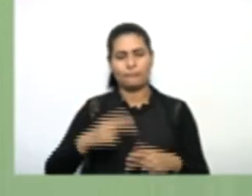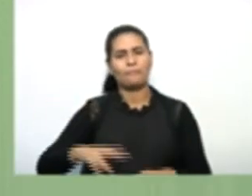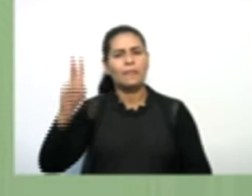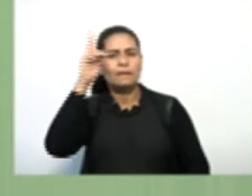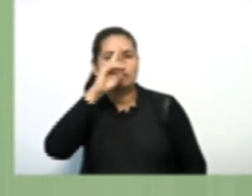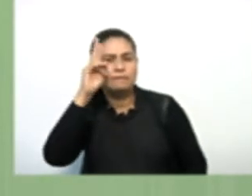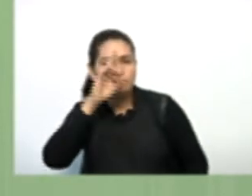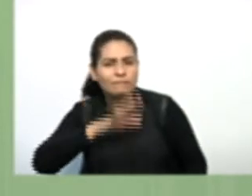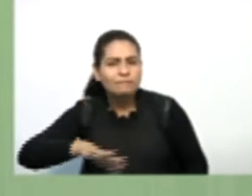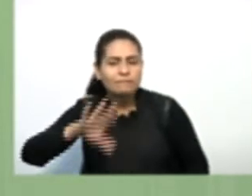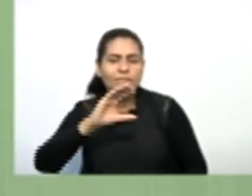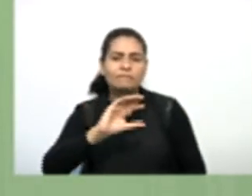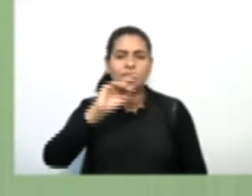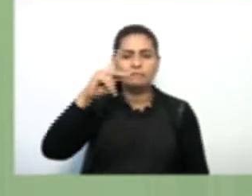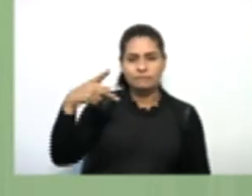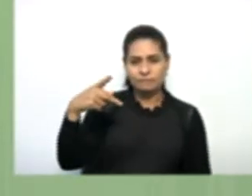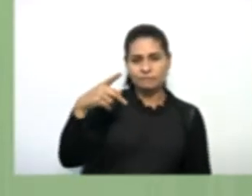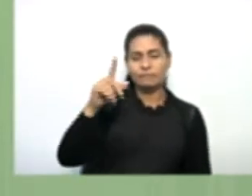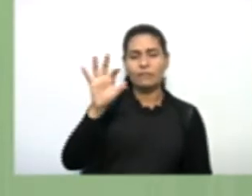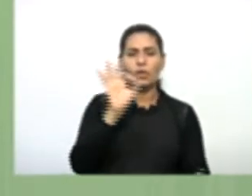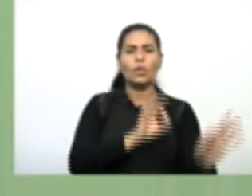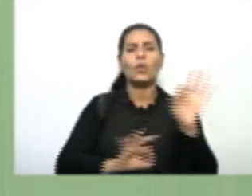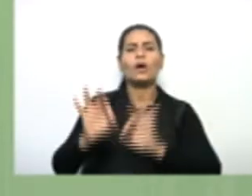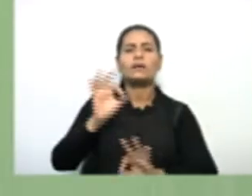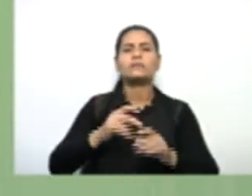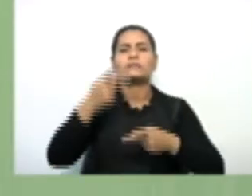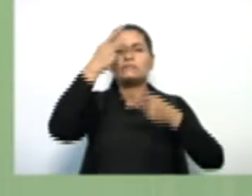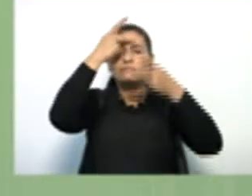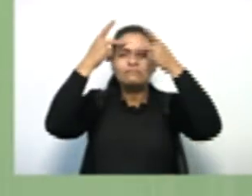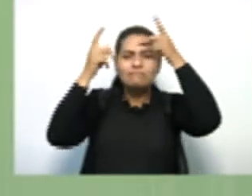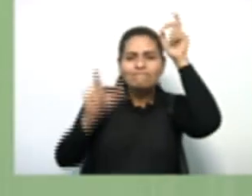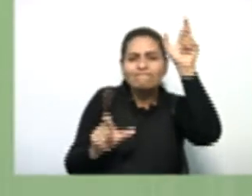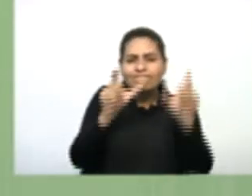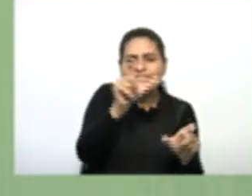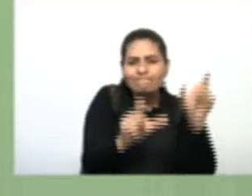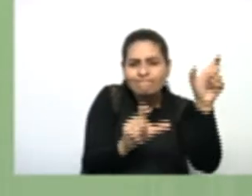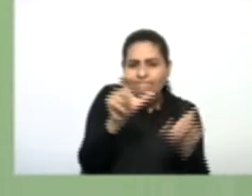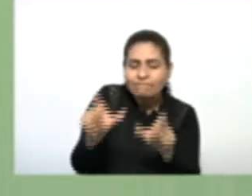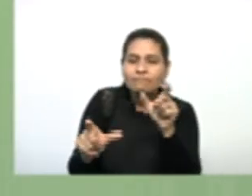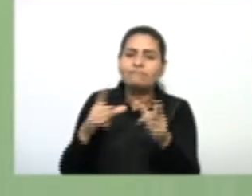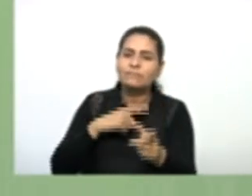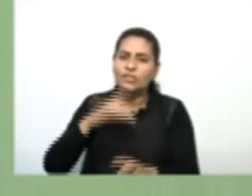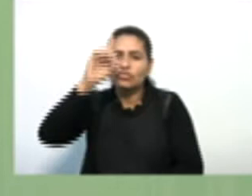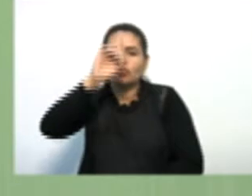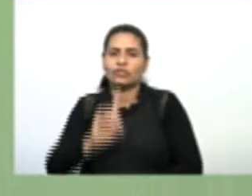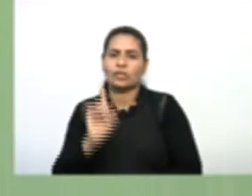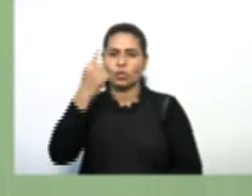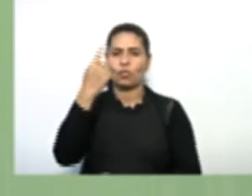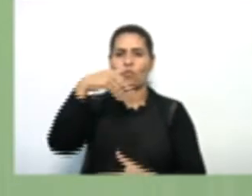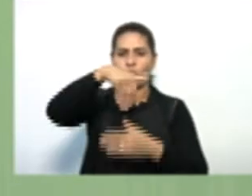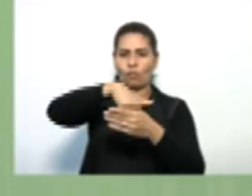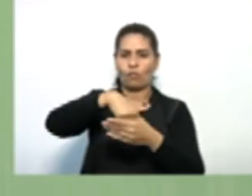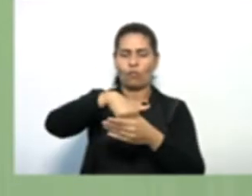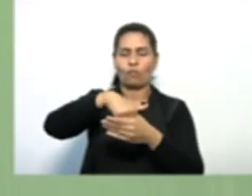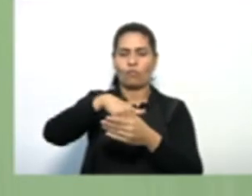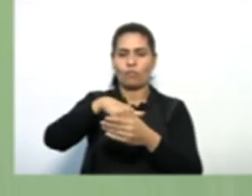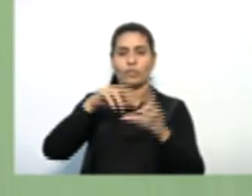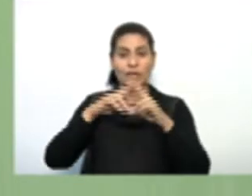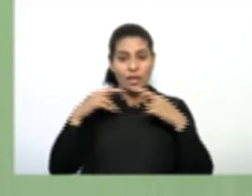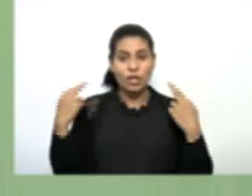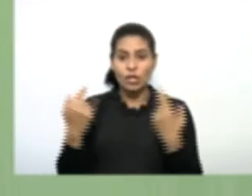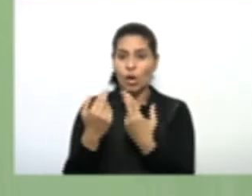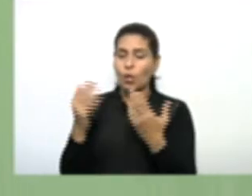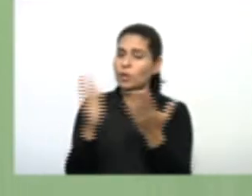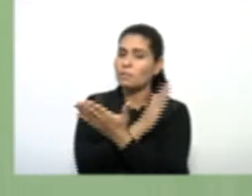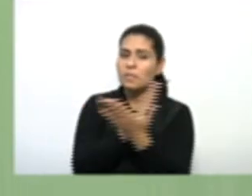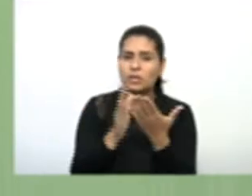as cooperativas é uma organização de pessoas, onde cada cooperado tem direito a um voto na assembleia,